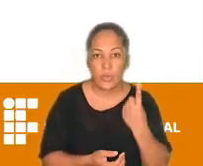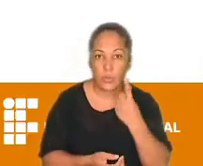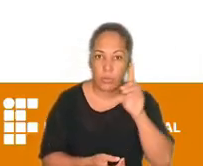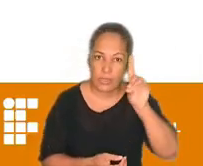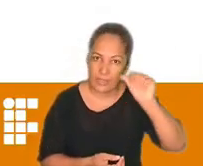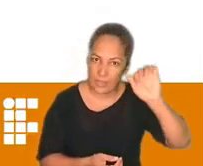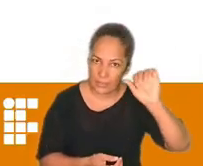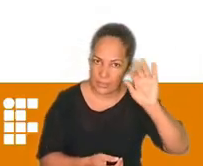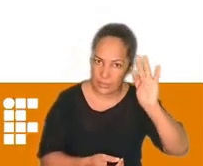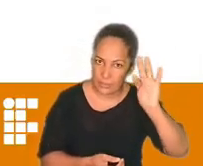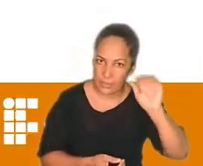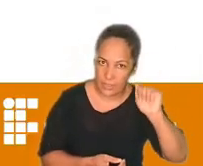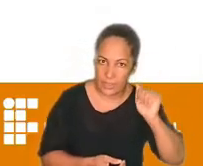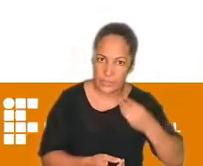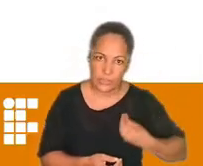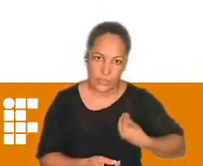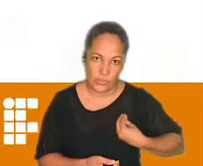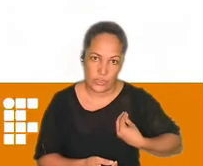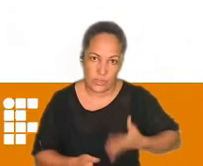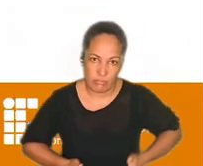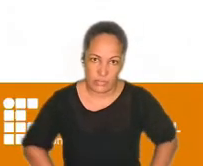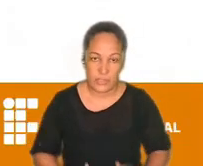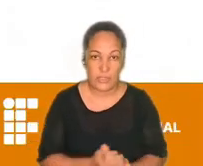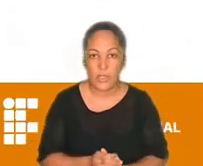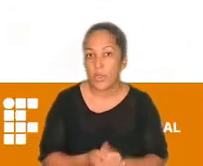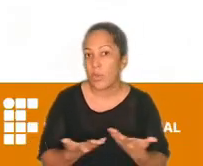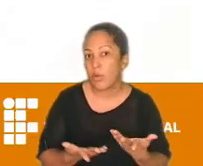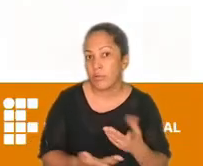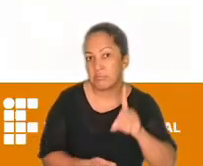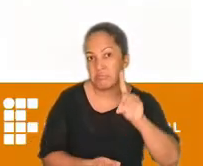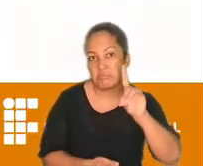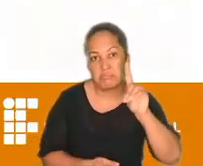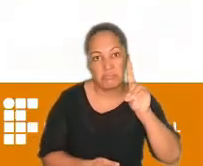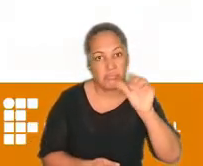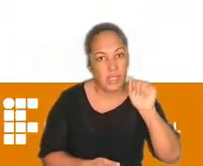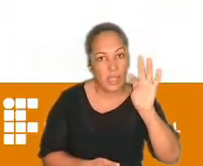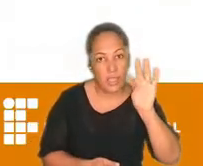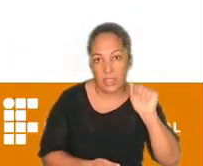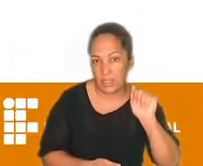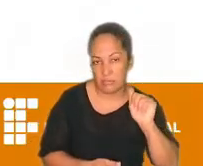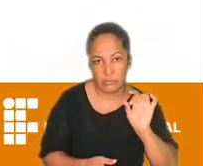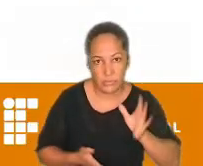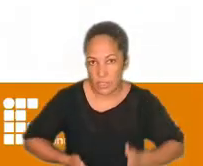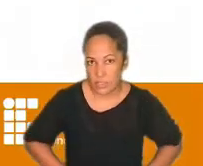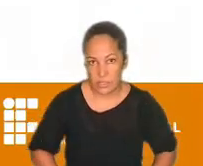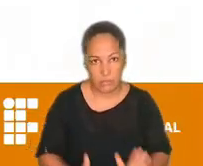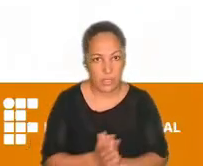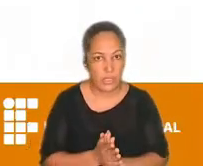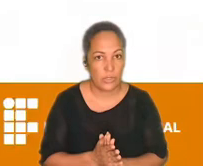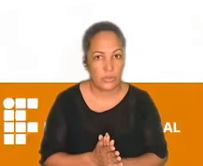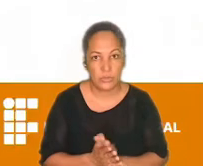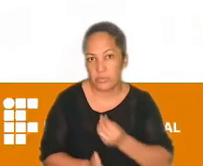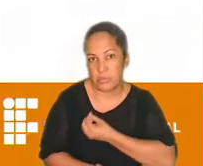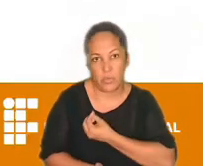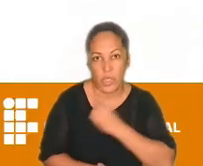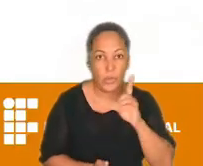Qual é o tipo dela? Data. Não é verdade? Uma data de nascimento não é um número, por exemplo.